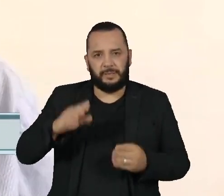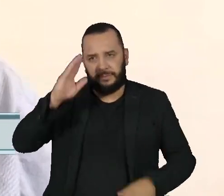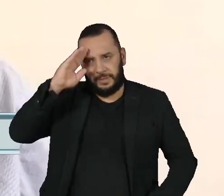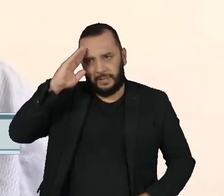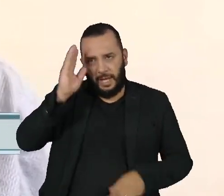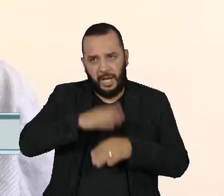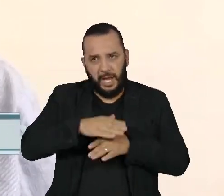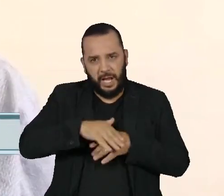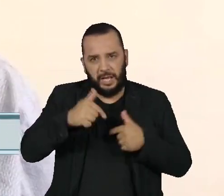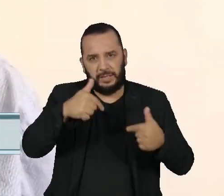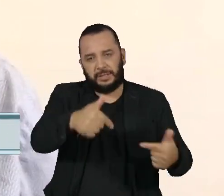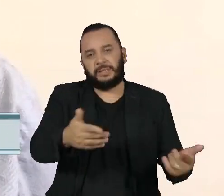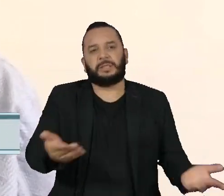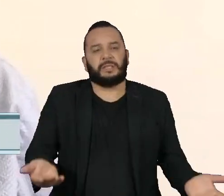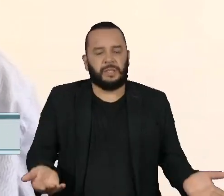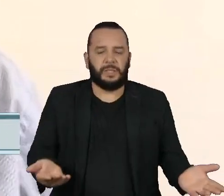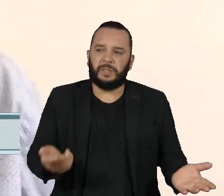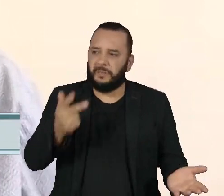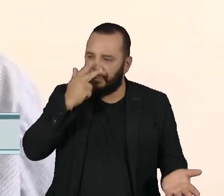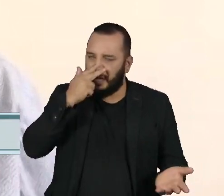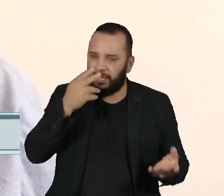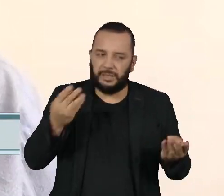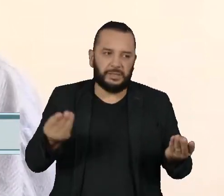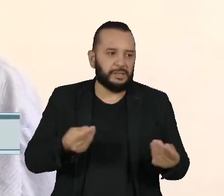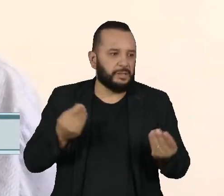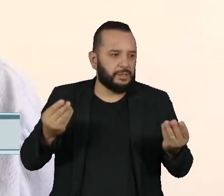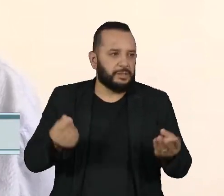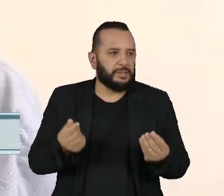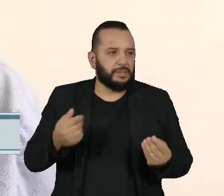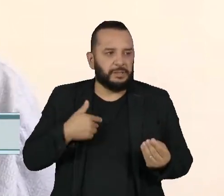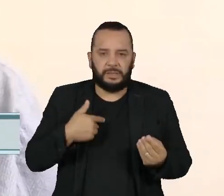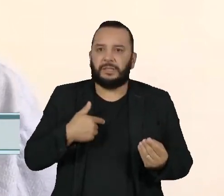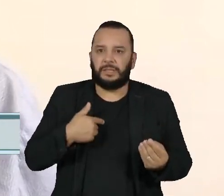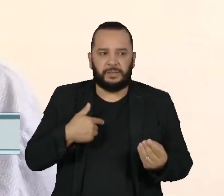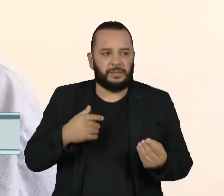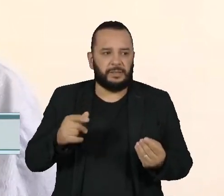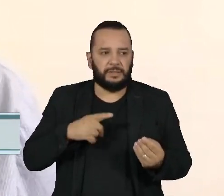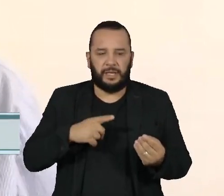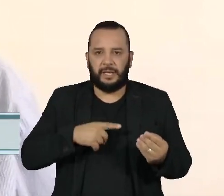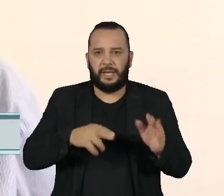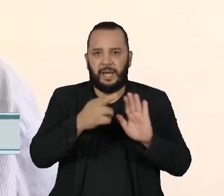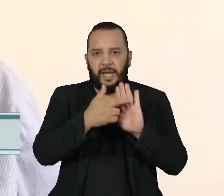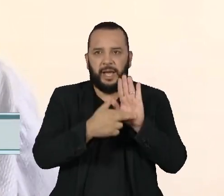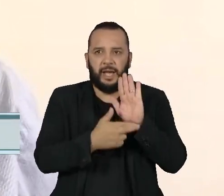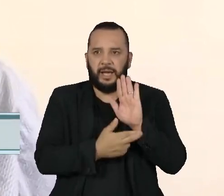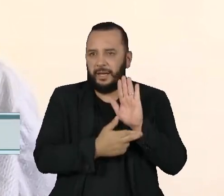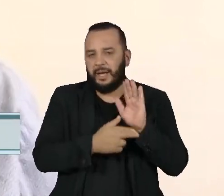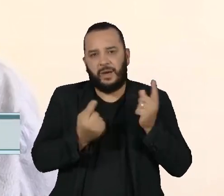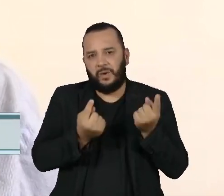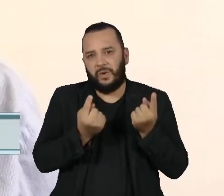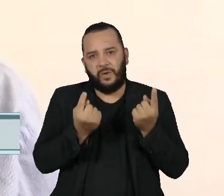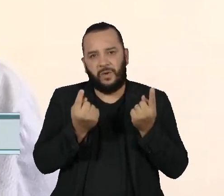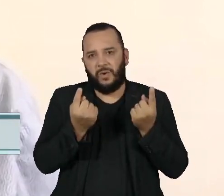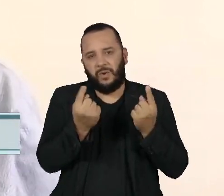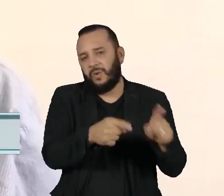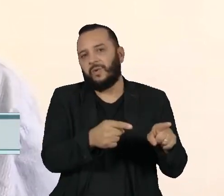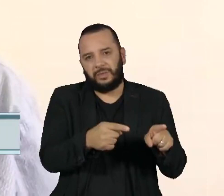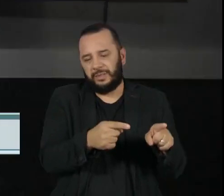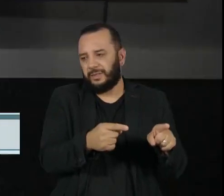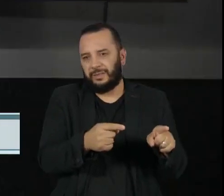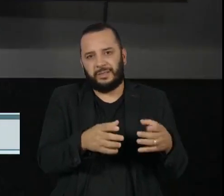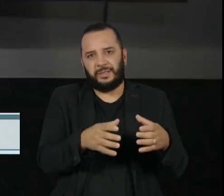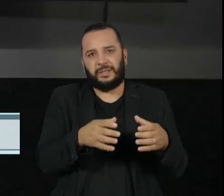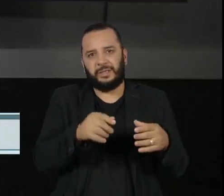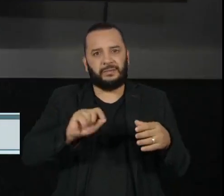militar, ela está provocando uma série de violações a esses grupos,